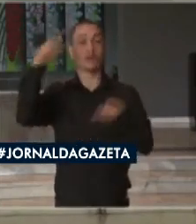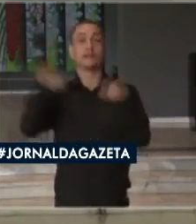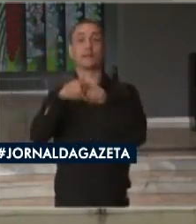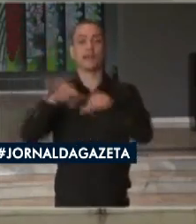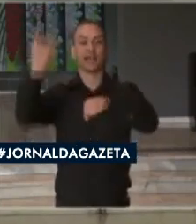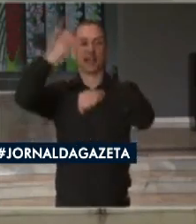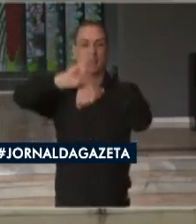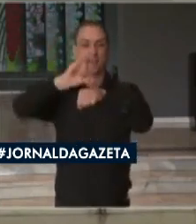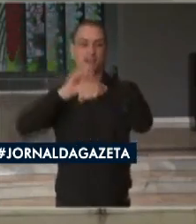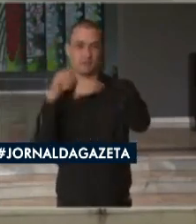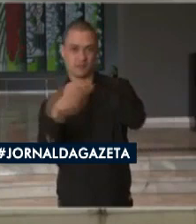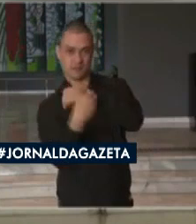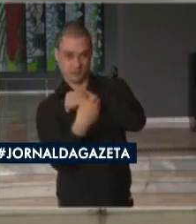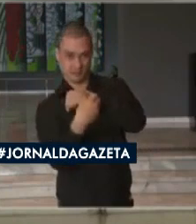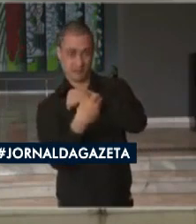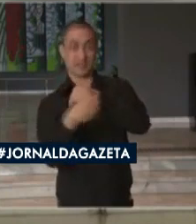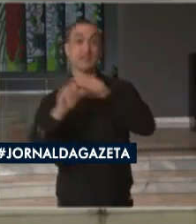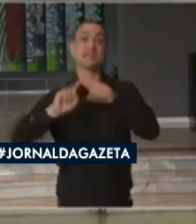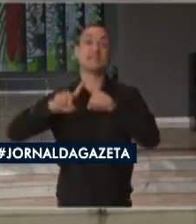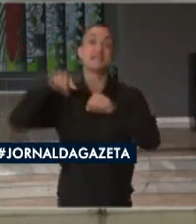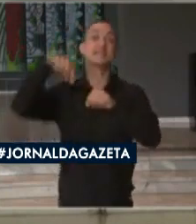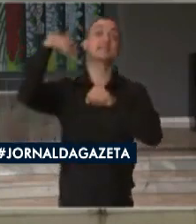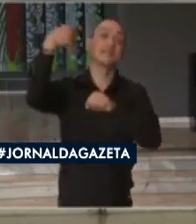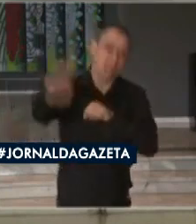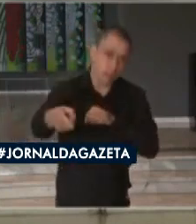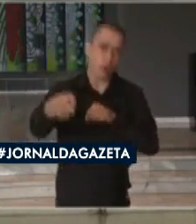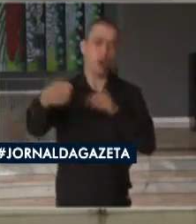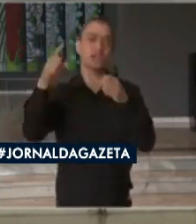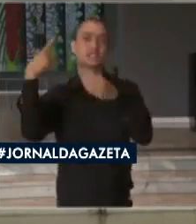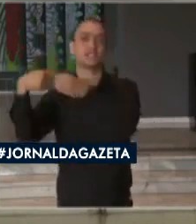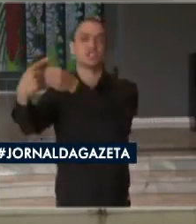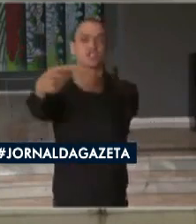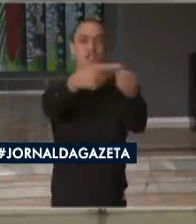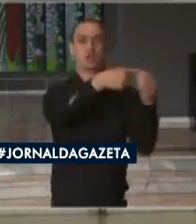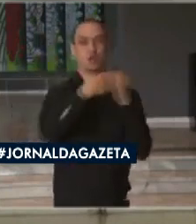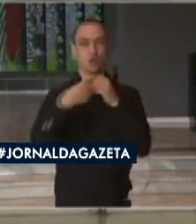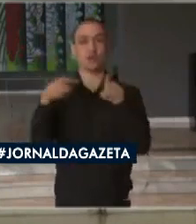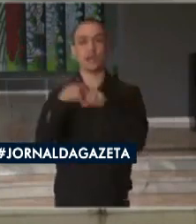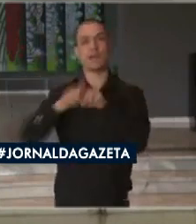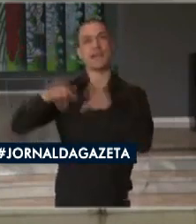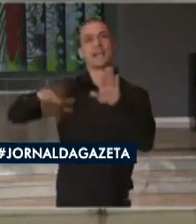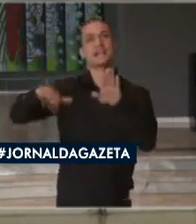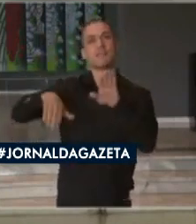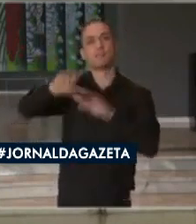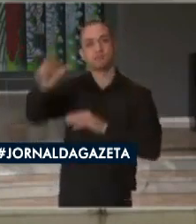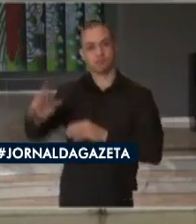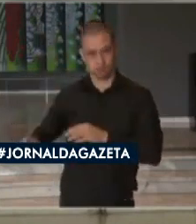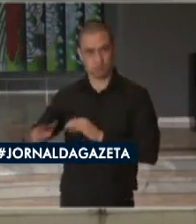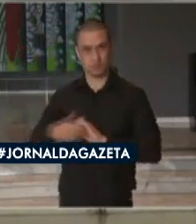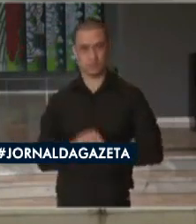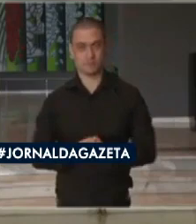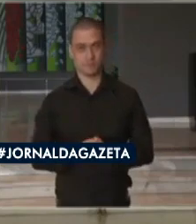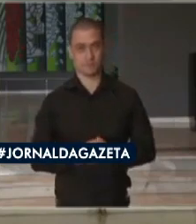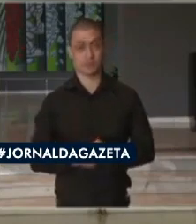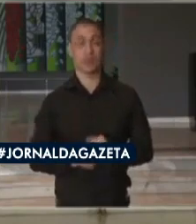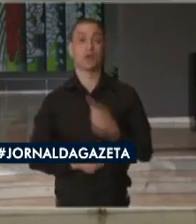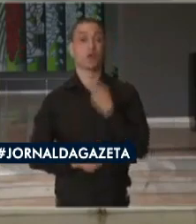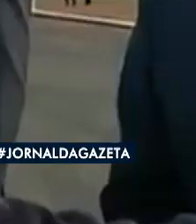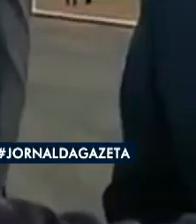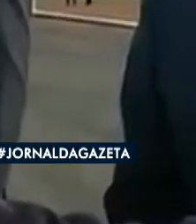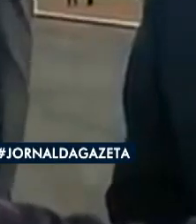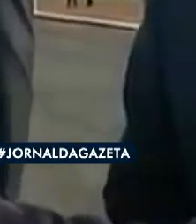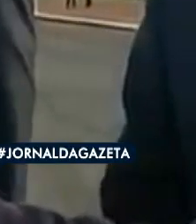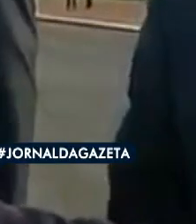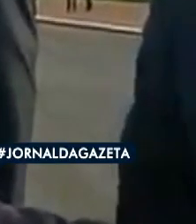região metropolitana e na sequência para o interior do estado e o litoral dória